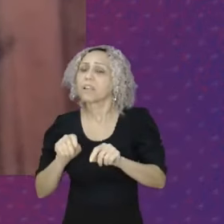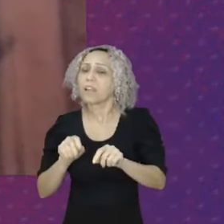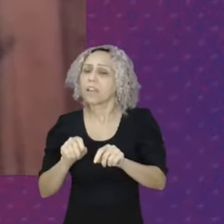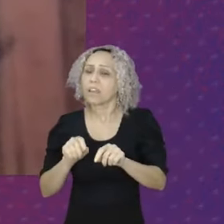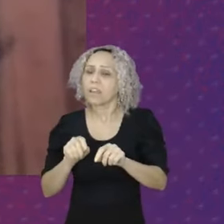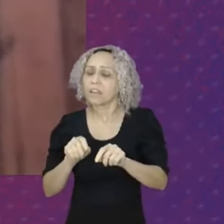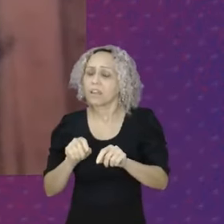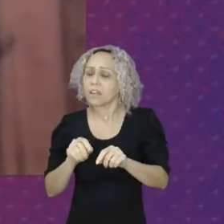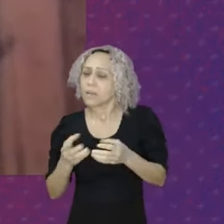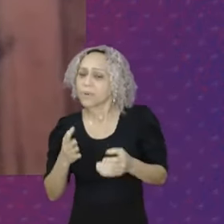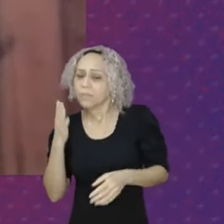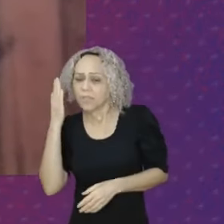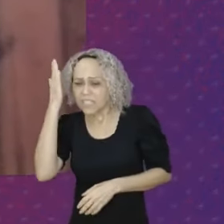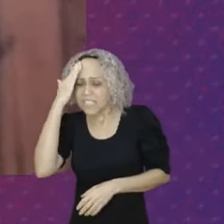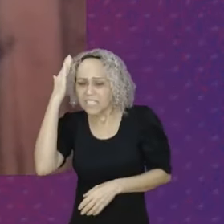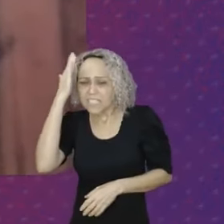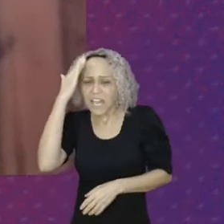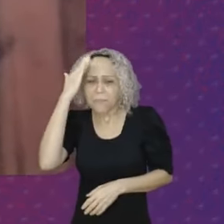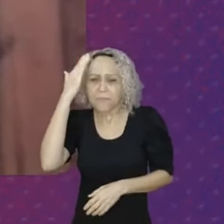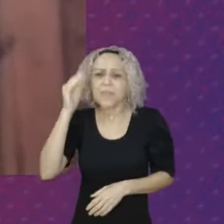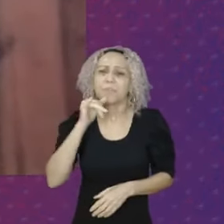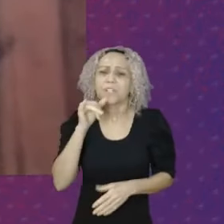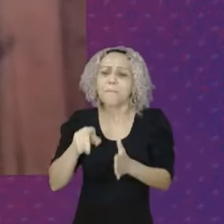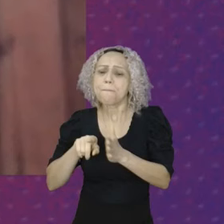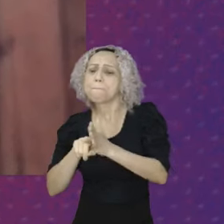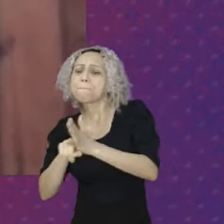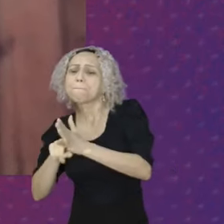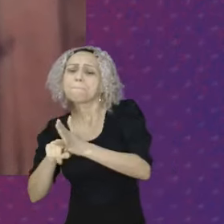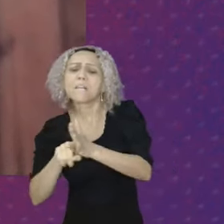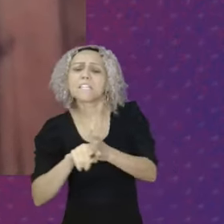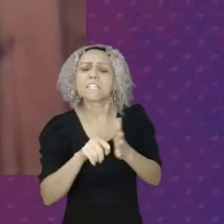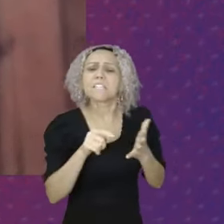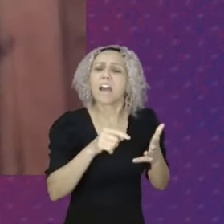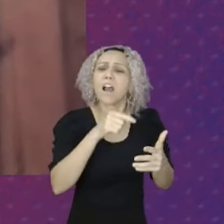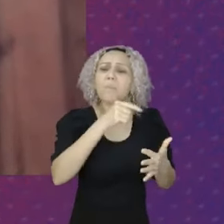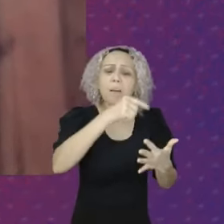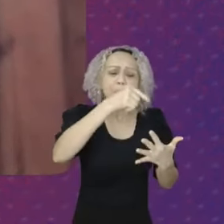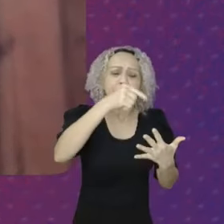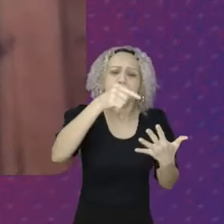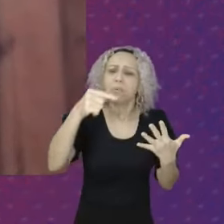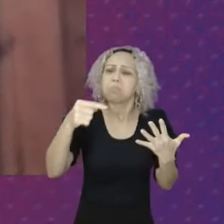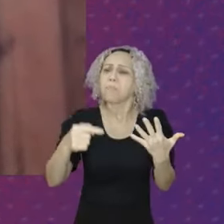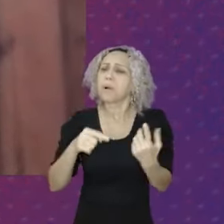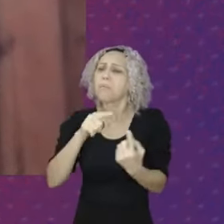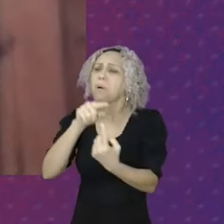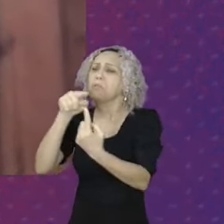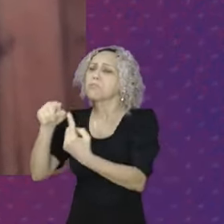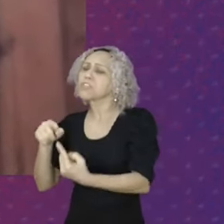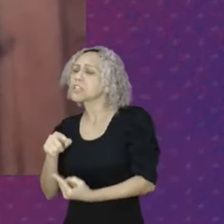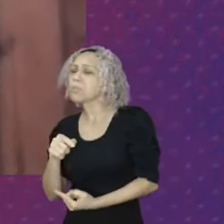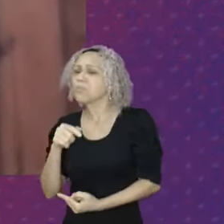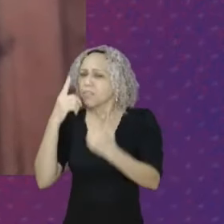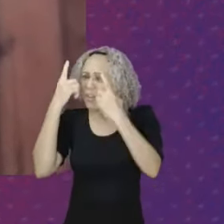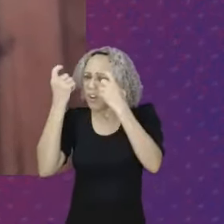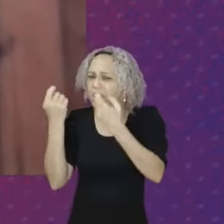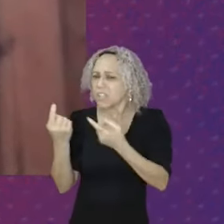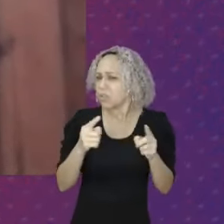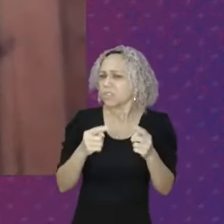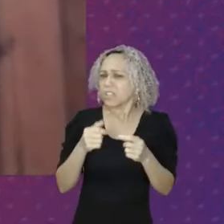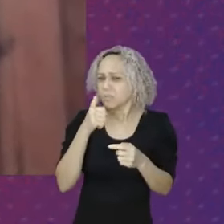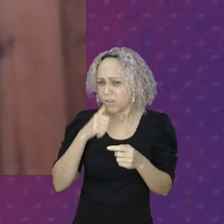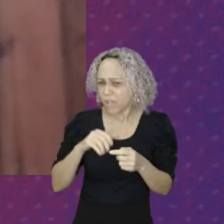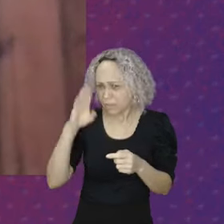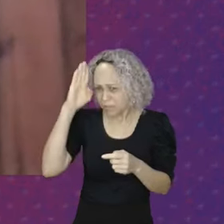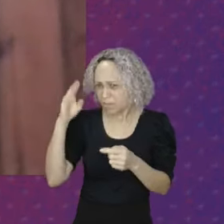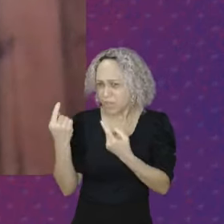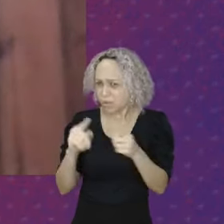reconhecer as violências que são cometidas contra as mulheres com deficiência já que muitas vezes por inúmeras Barreiras as violências não são permitidas